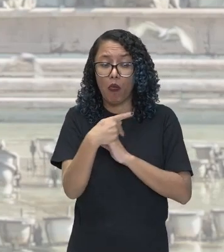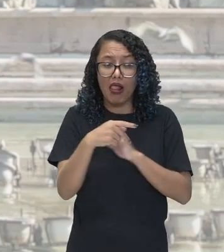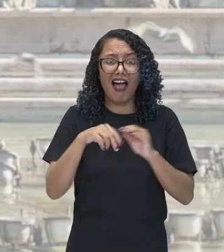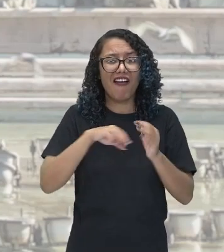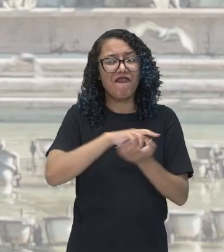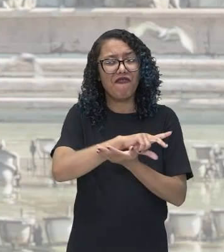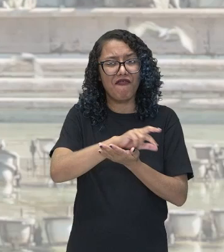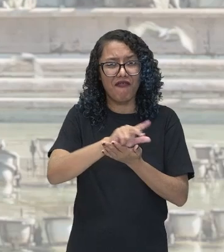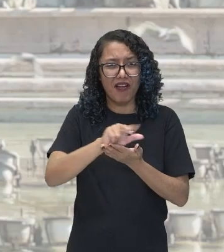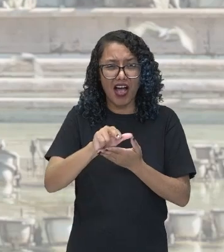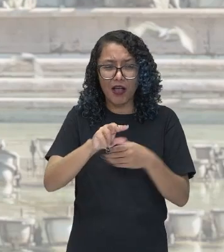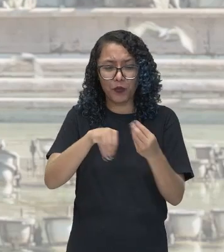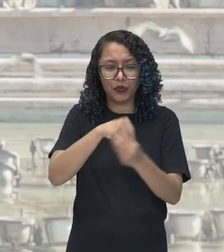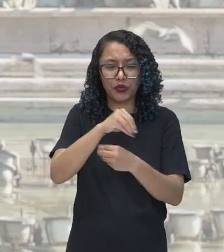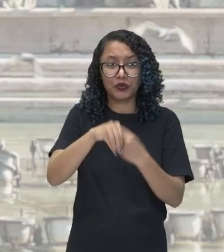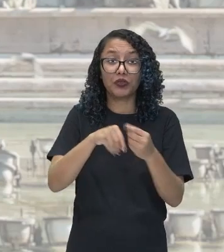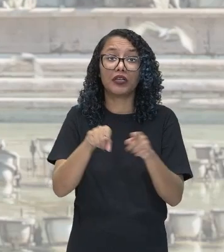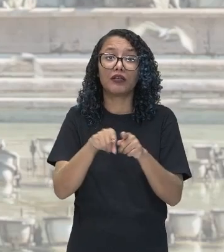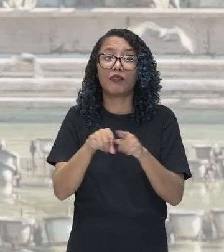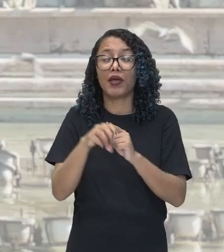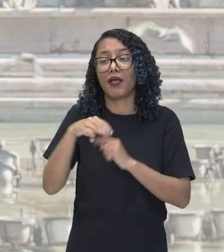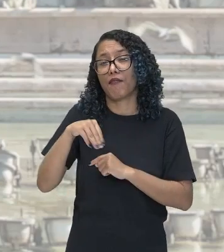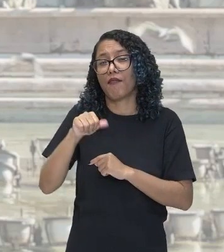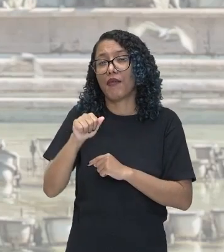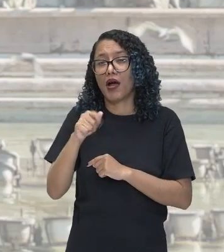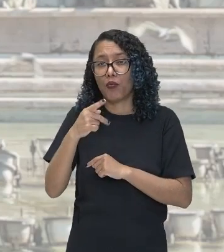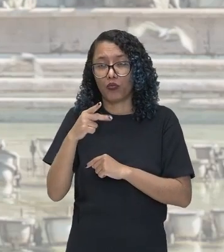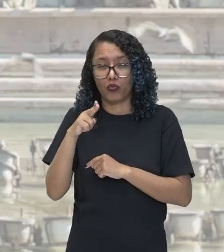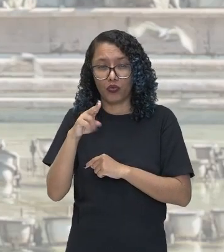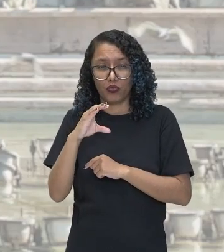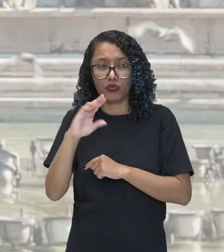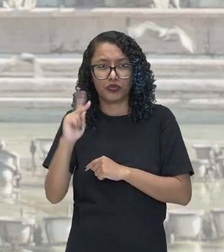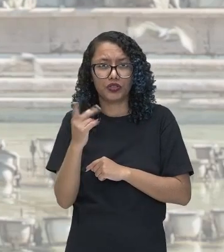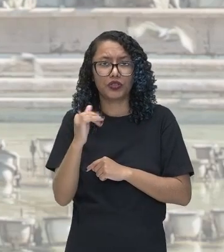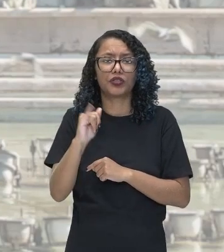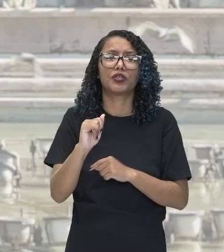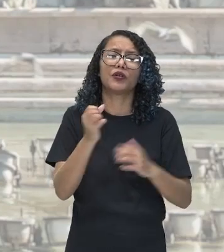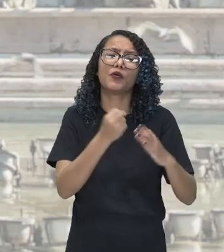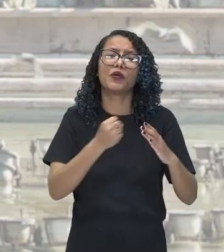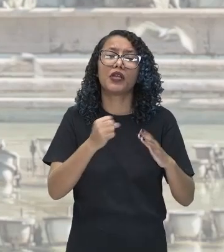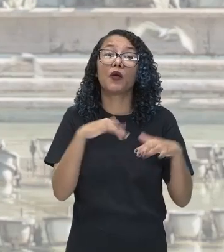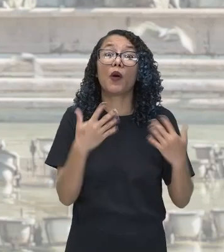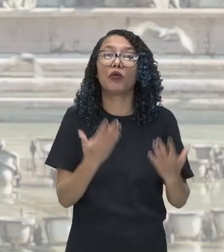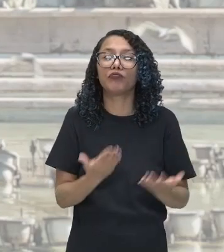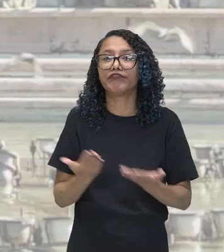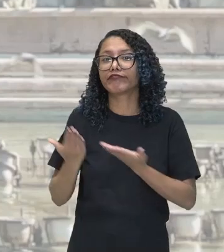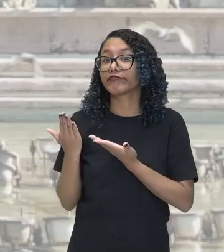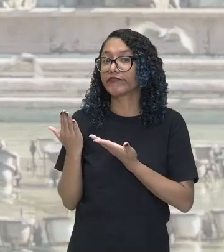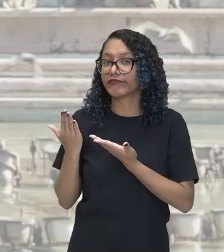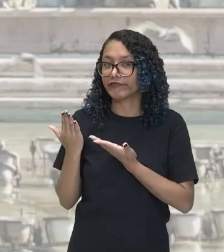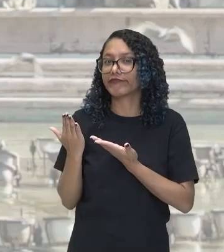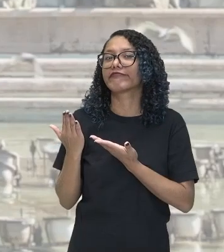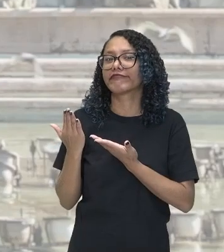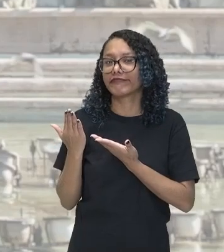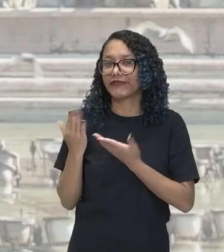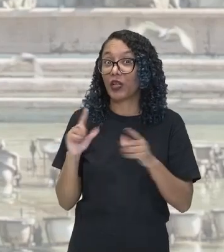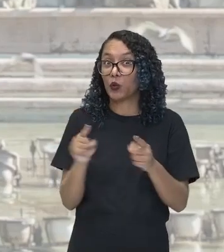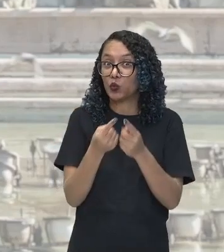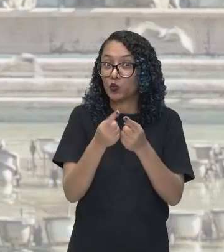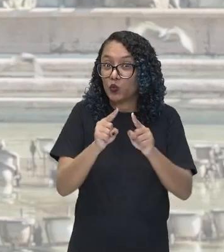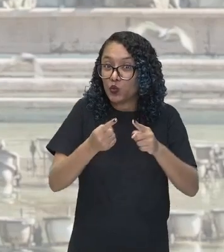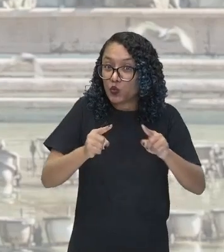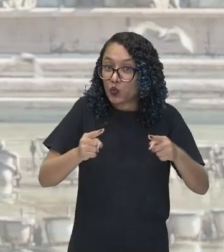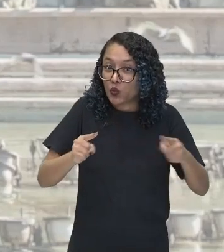ali, sobretudo os Mapuche. De culinária, o que é que a Argentina tem de bom? La parrillada, ou seja, a churrascaria,